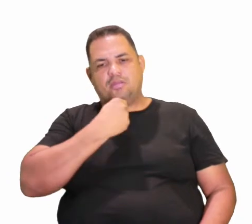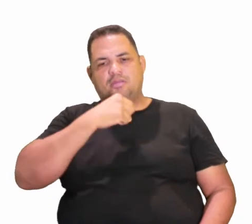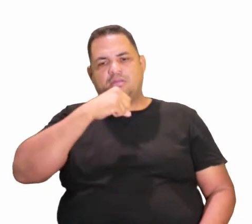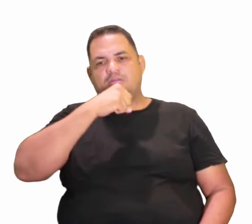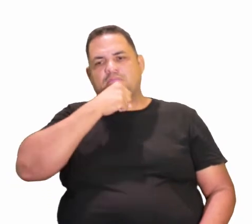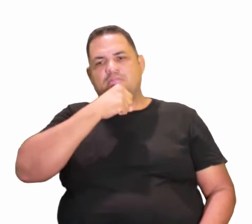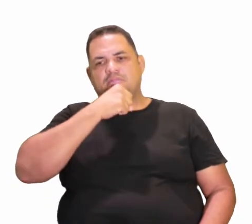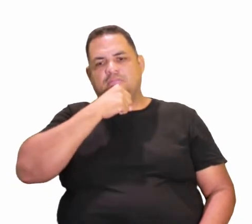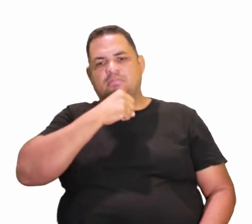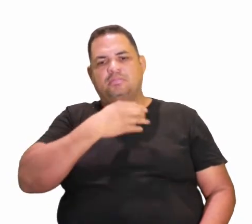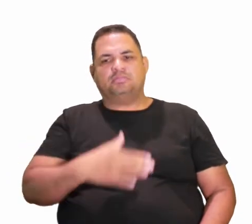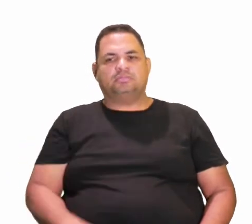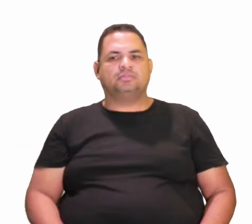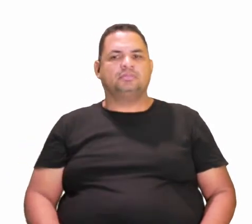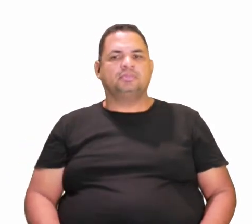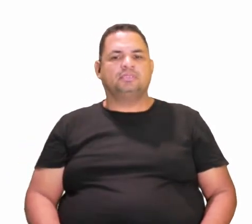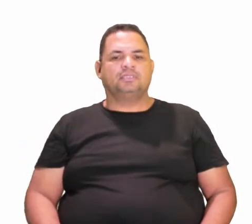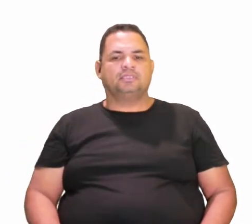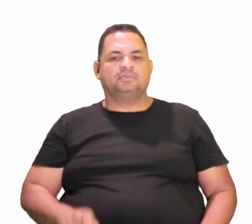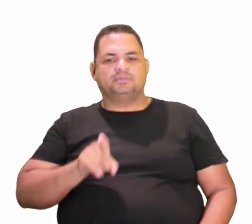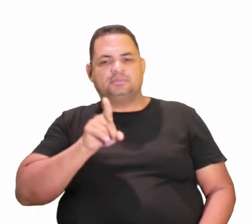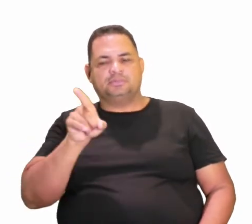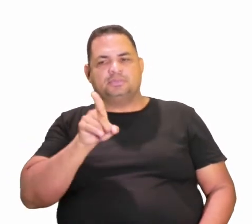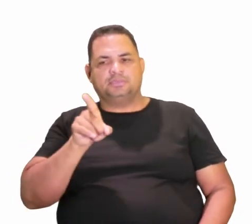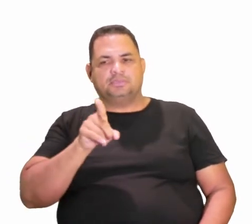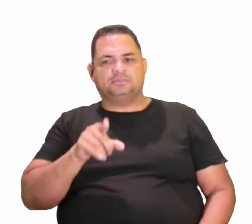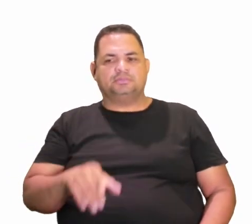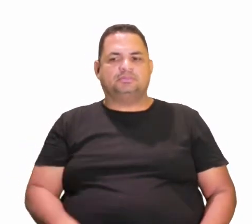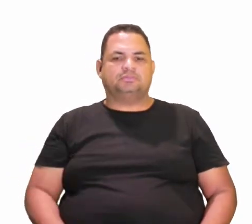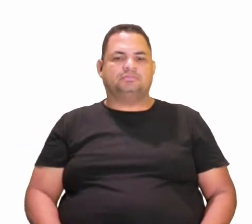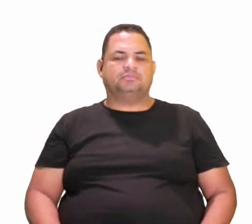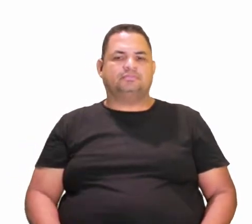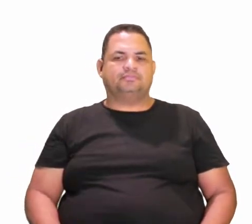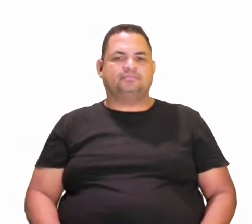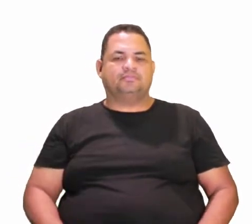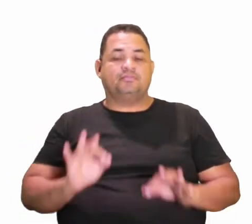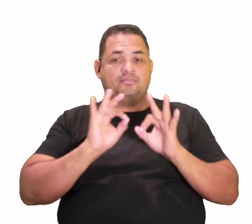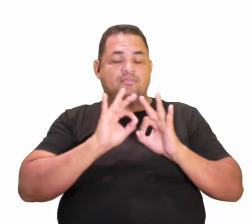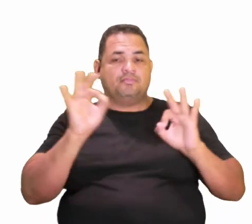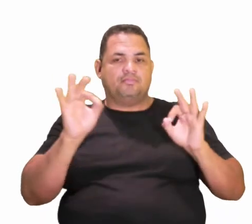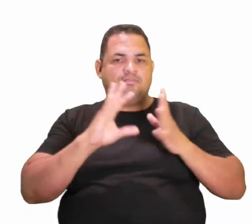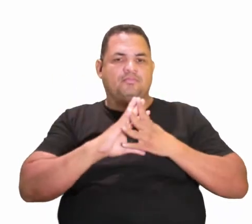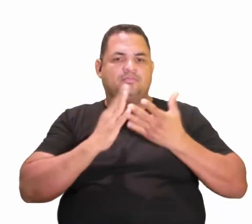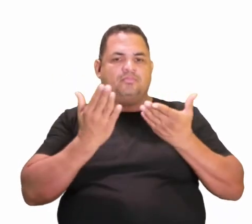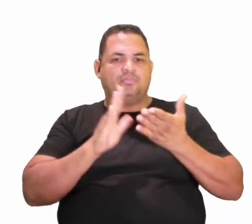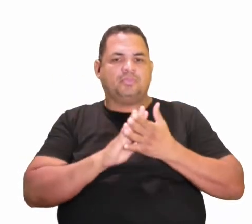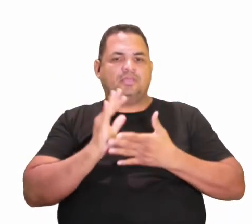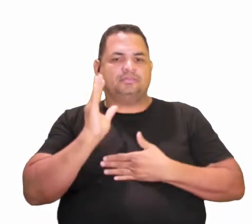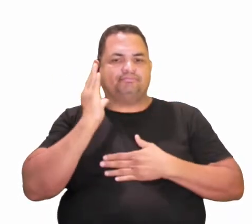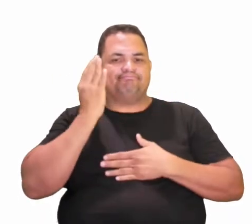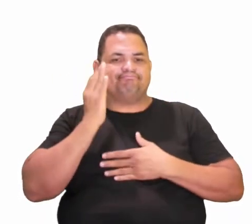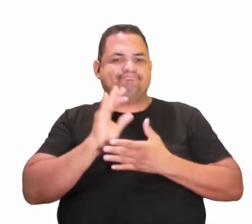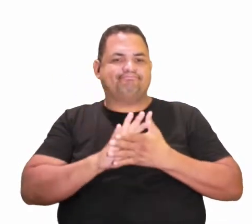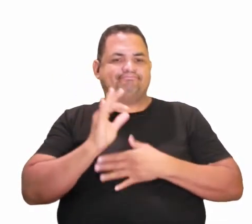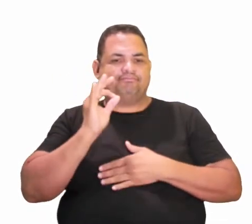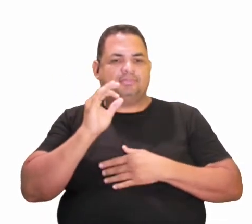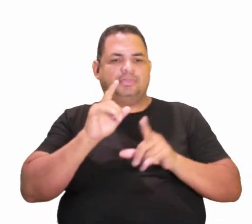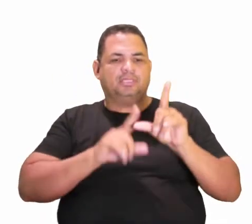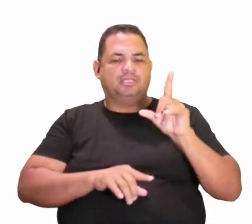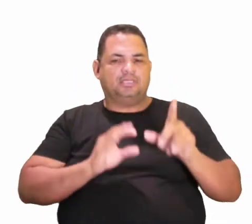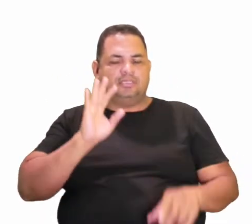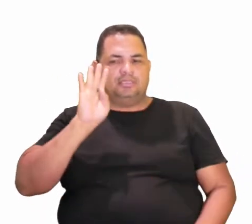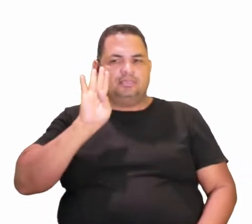Those are my grandparents. Aqueles são meus avós. Pela distância, todo mundo concorda que a letra